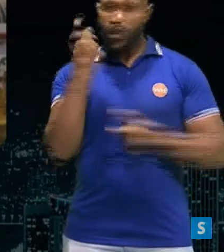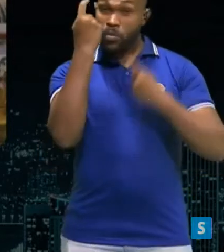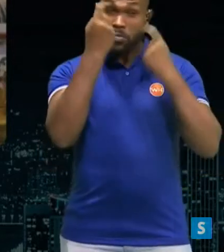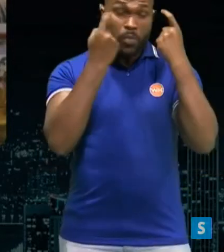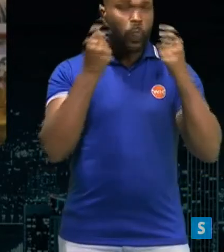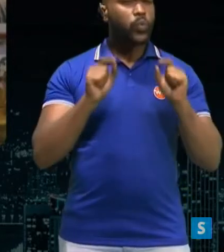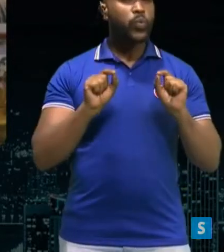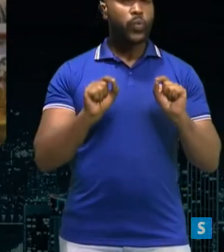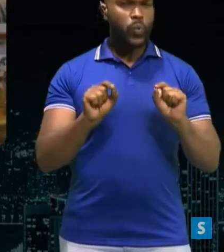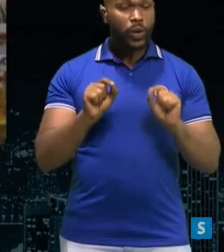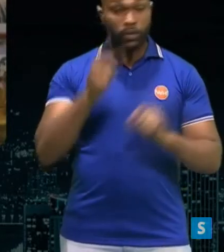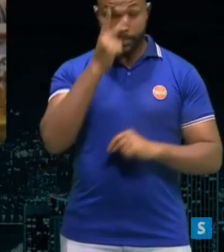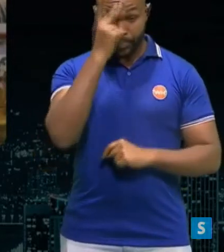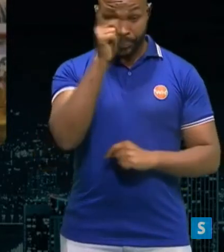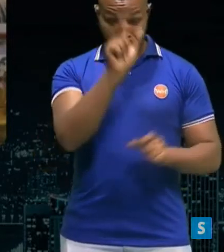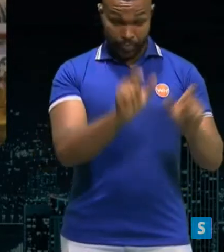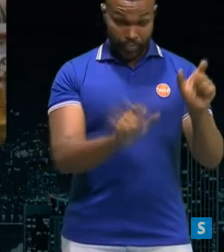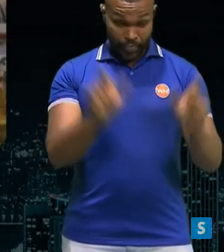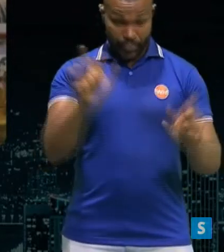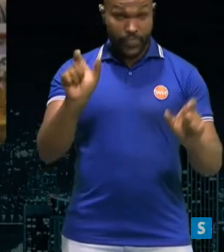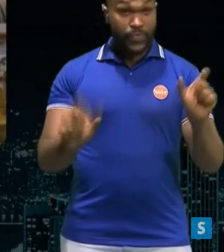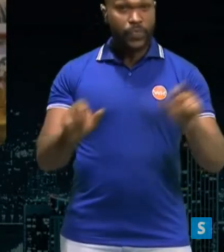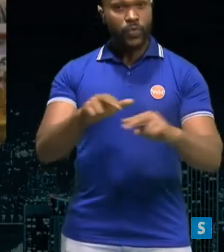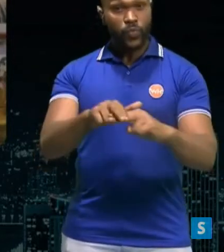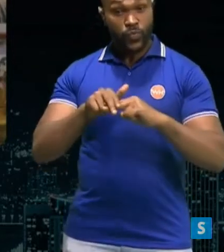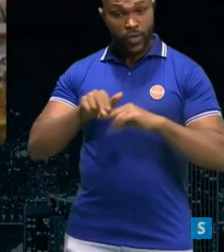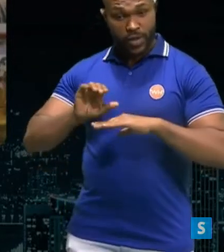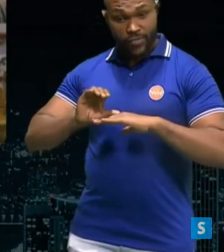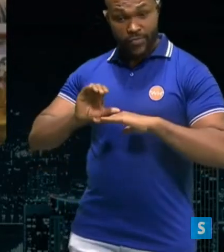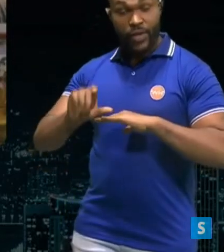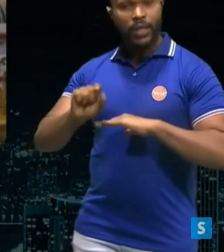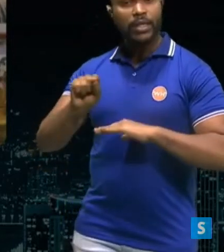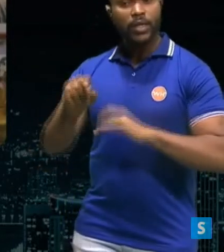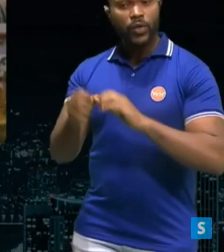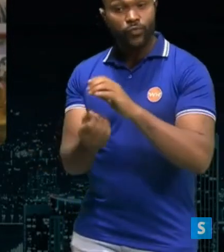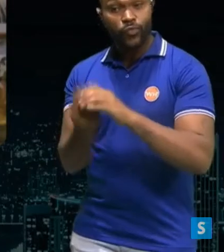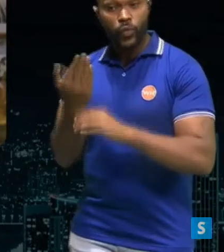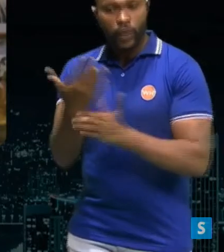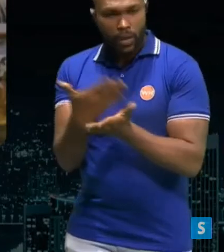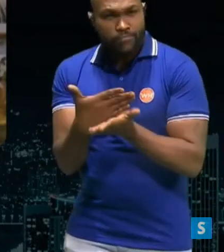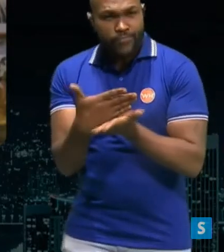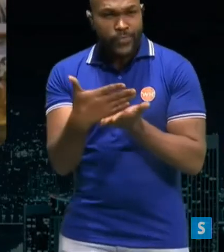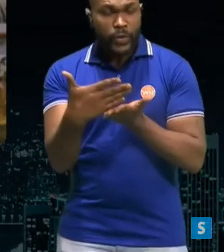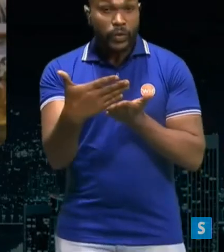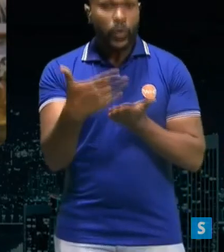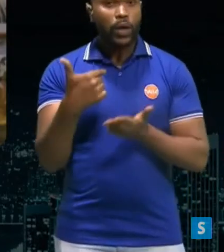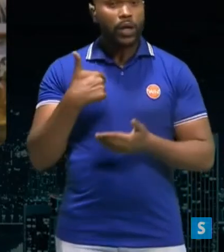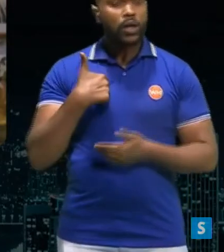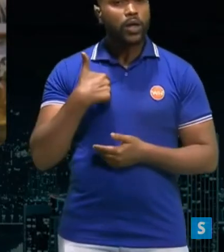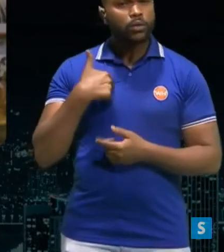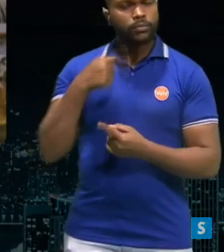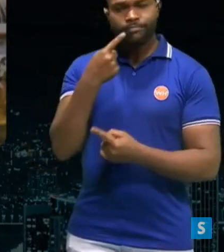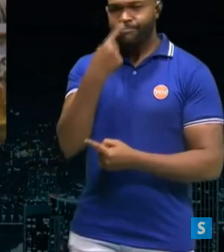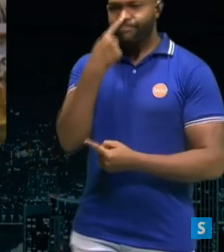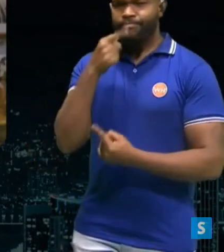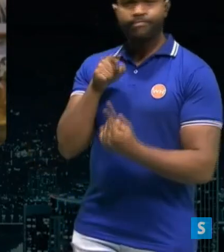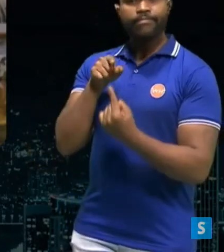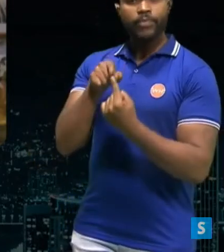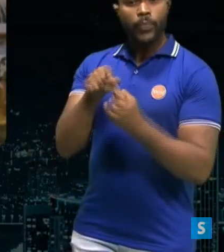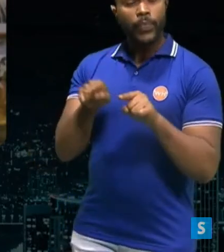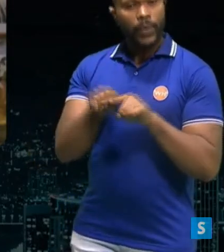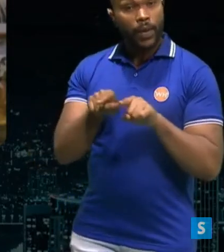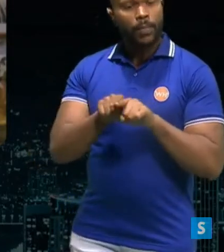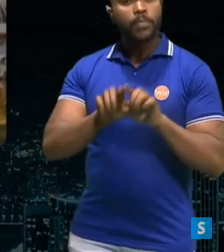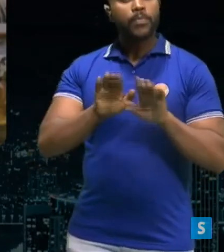preocupo bastante também com as pessoas por isso que a gente investe em fundadores em estágio inicial a minha intuição é muito boa também